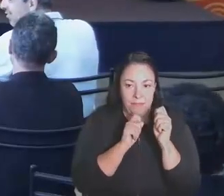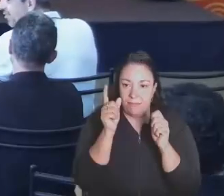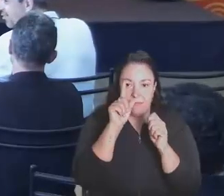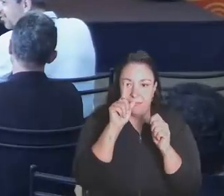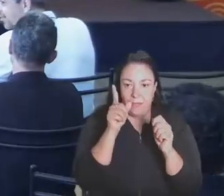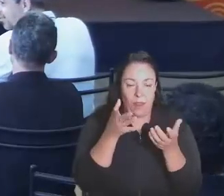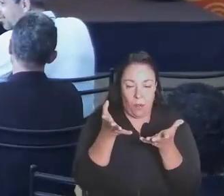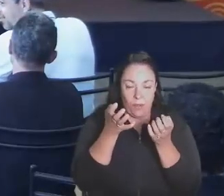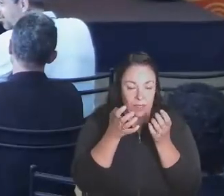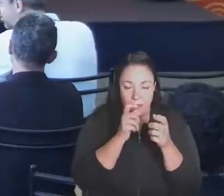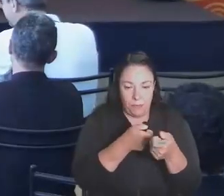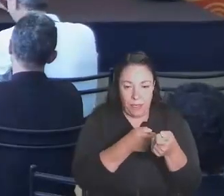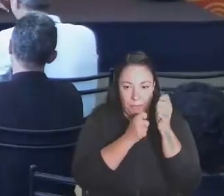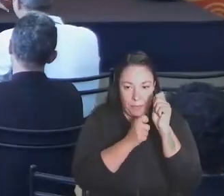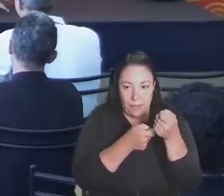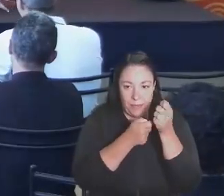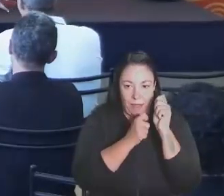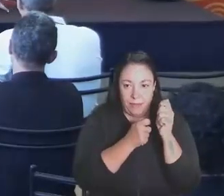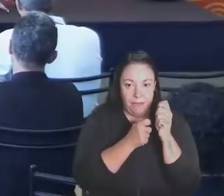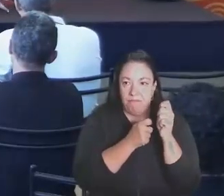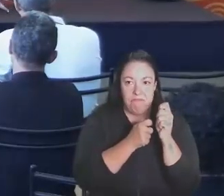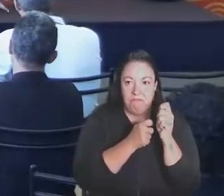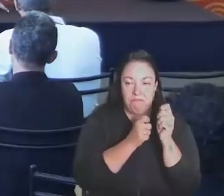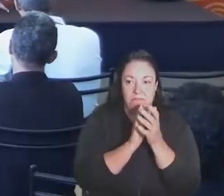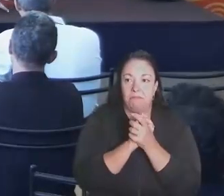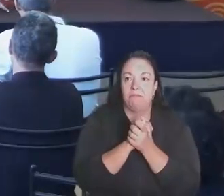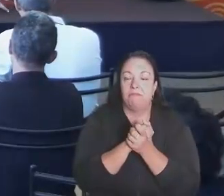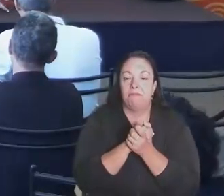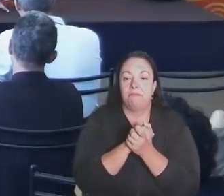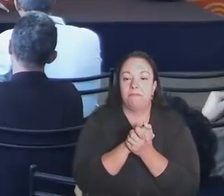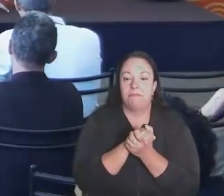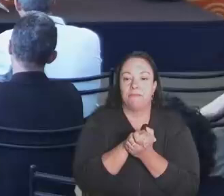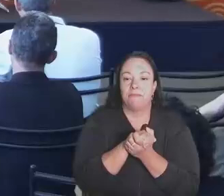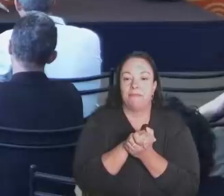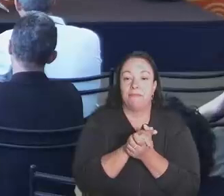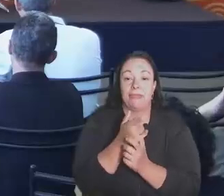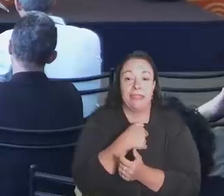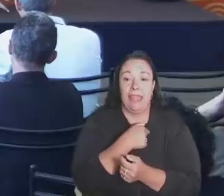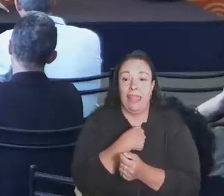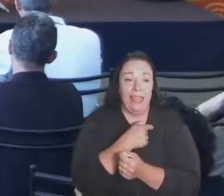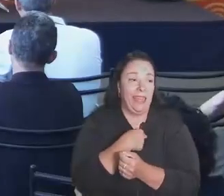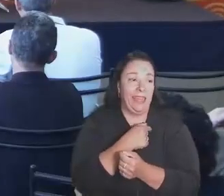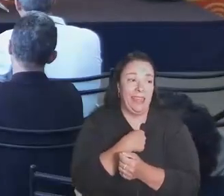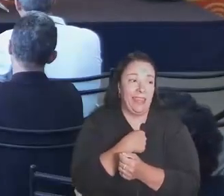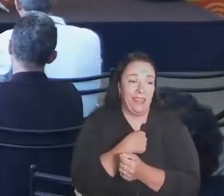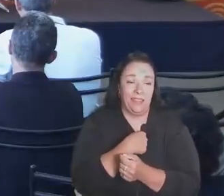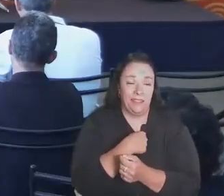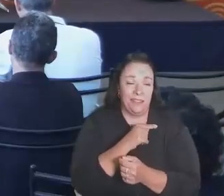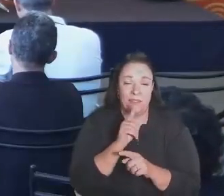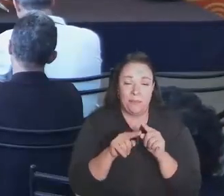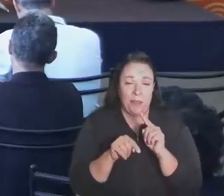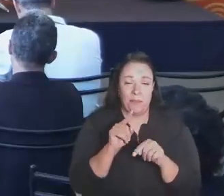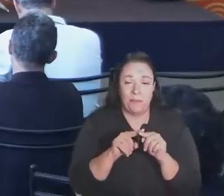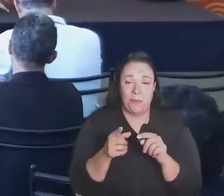pescar, não voltou mais. Nem eu, que sou mais boba, voltaria.